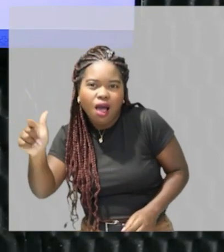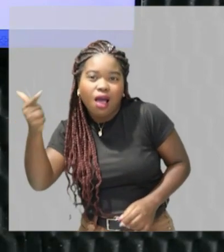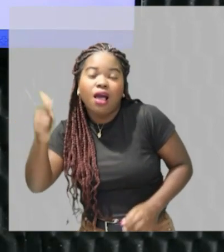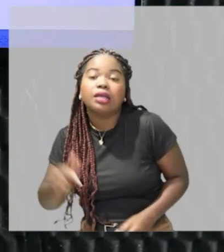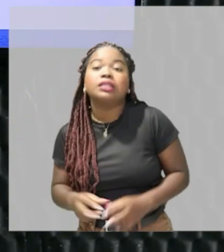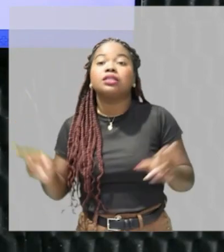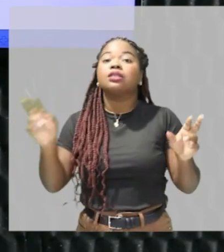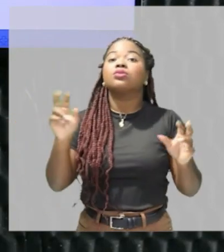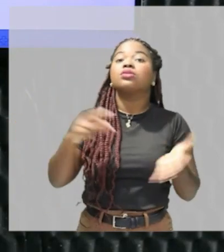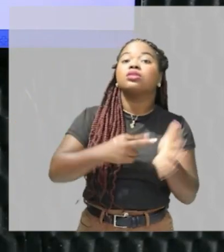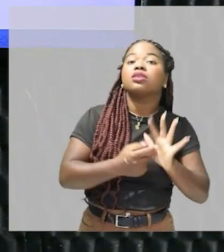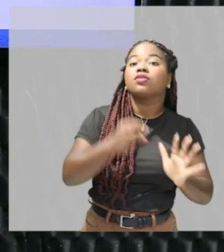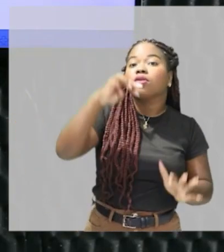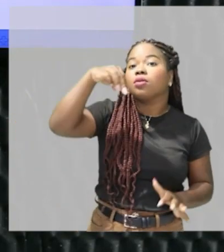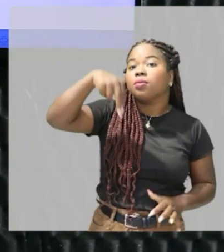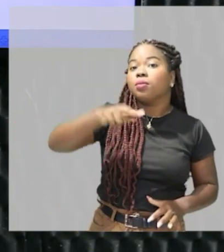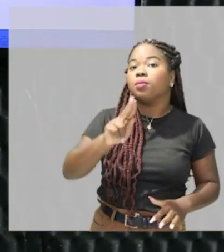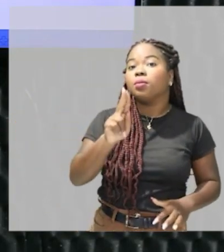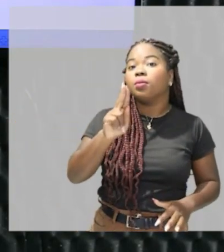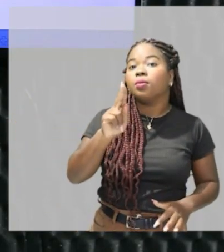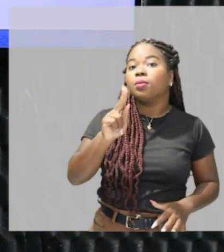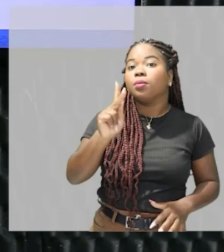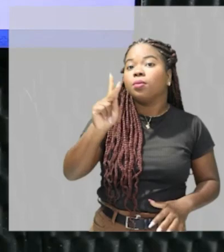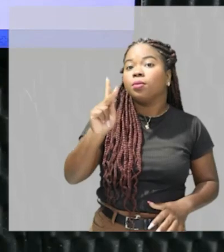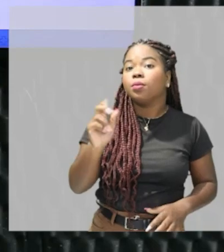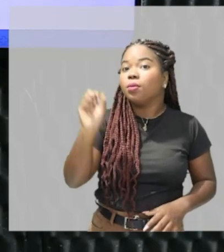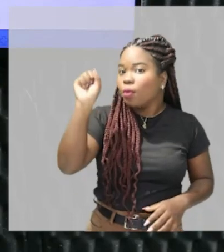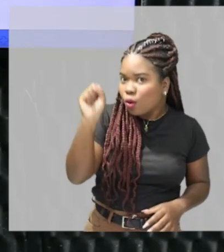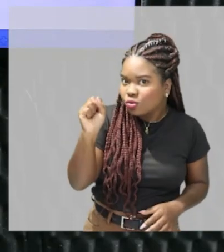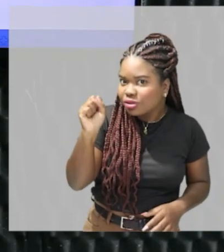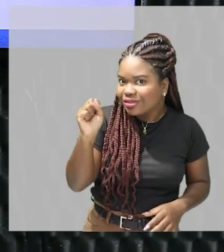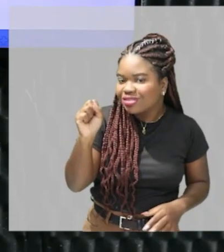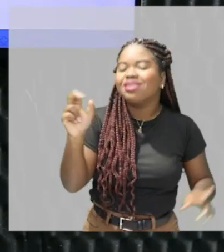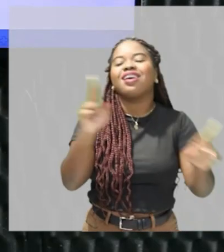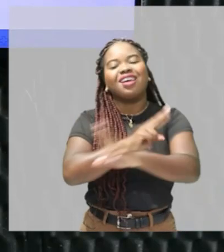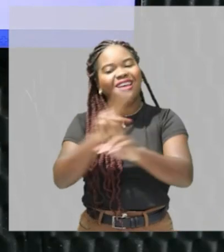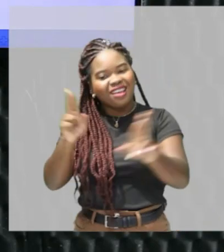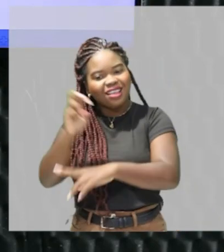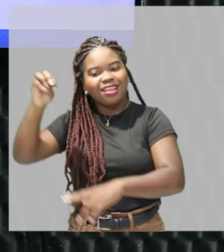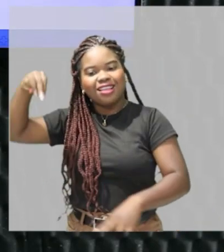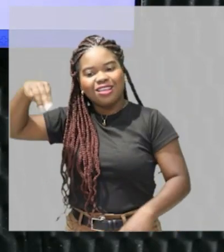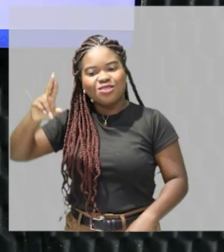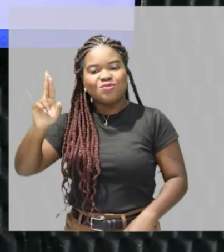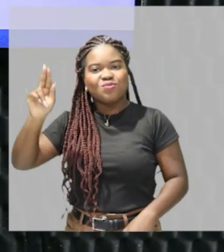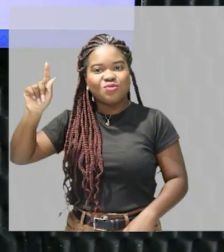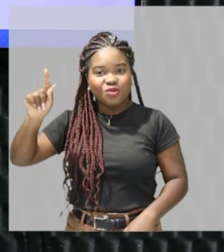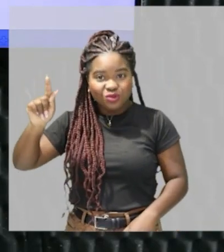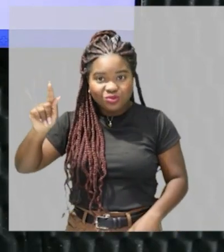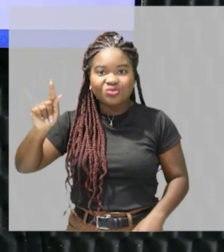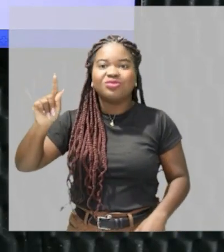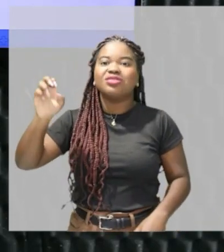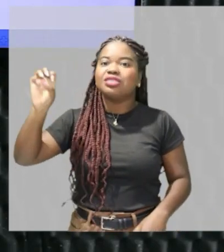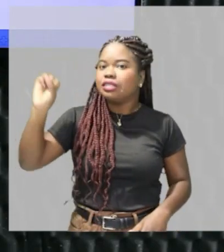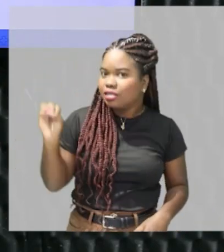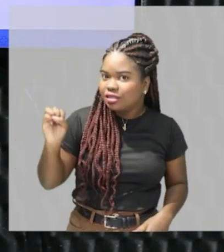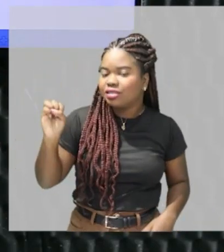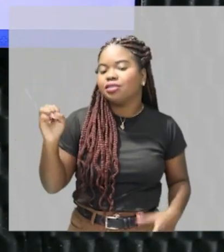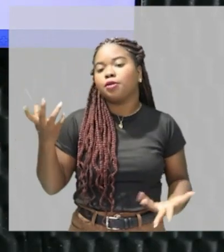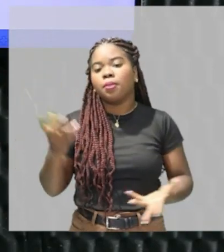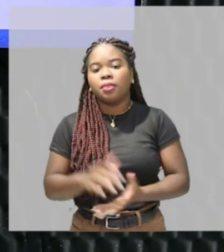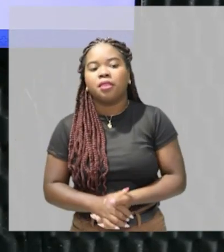que está lá no título, se refere a monges. Os monges são os religiosos que a notícia está